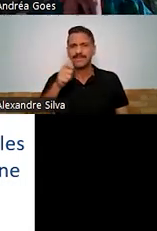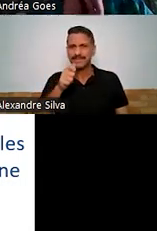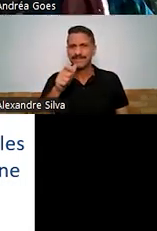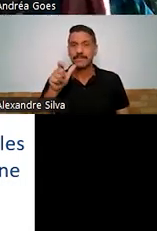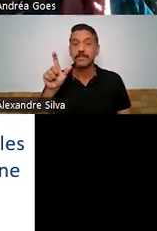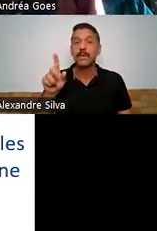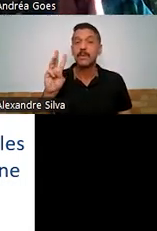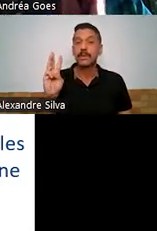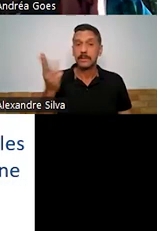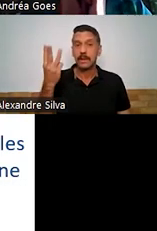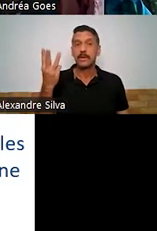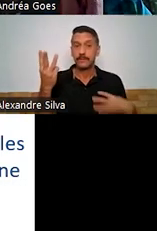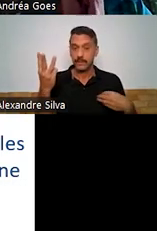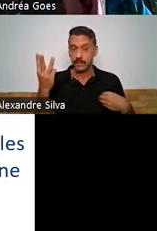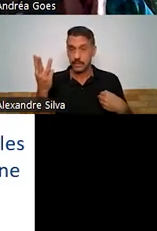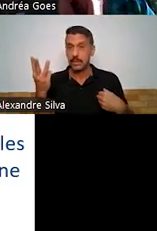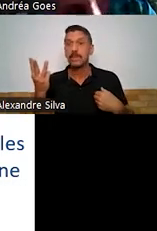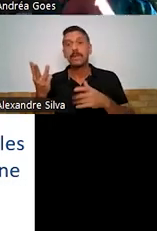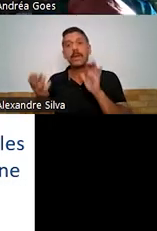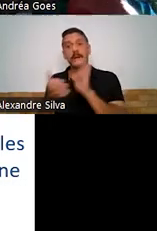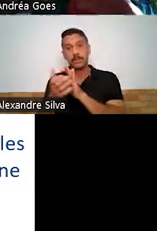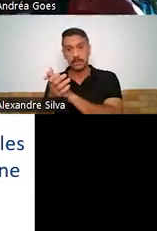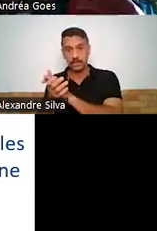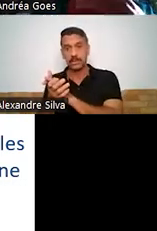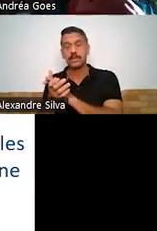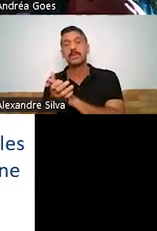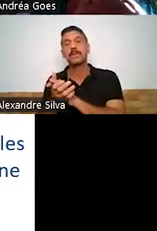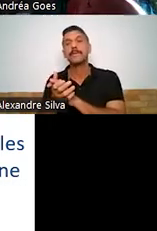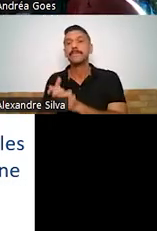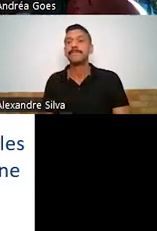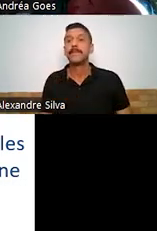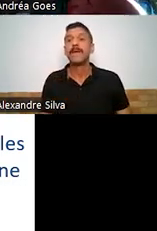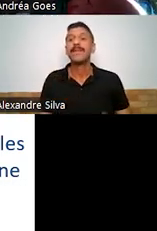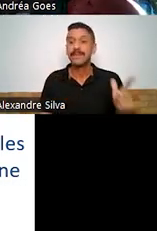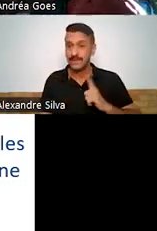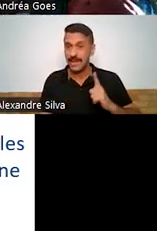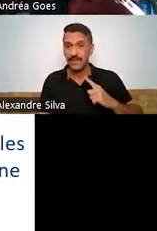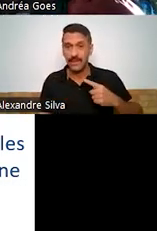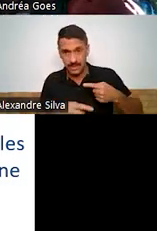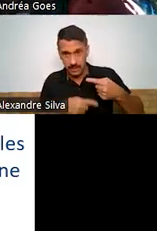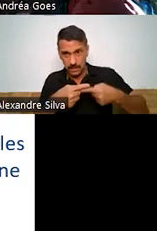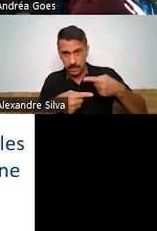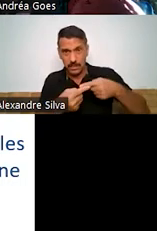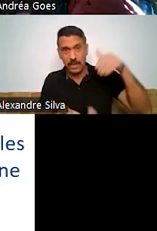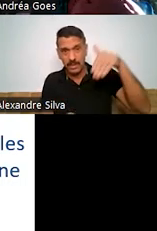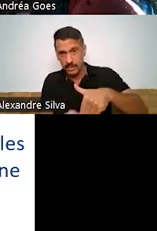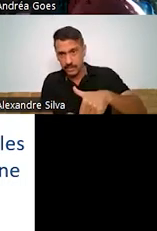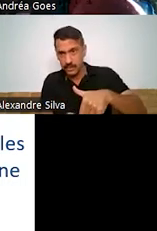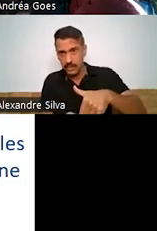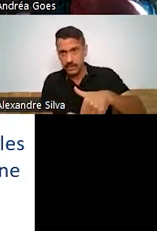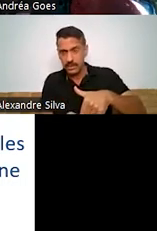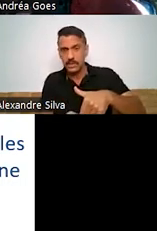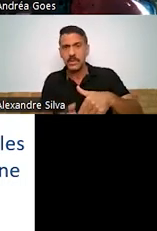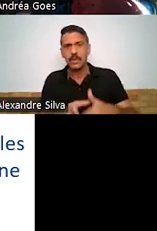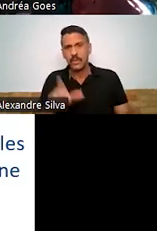os 3 filhos, cada um teve seus casamentos, mas o que teve descendentes que chega até aqui no fim é esse lado aqui,